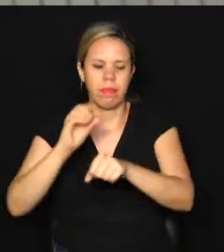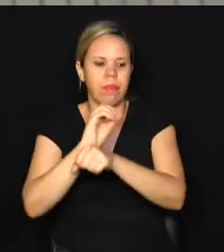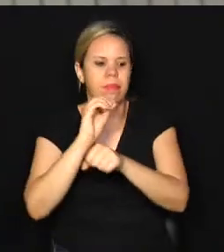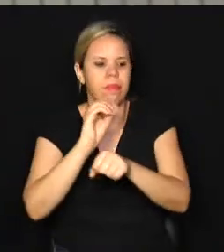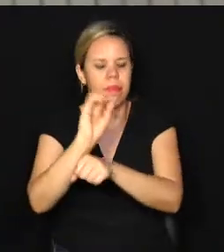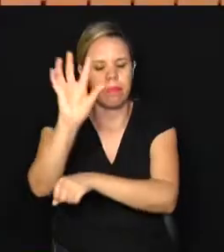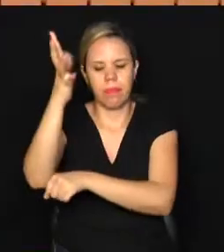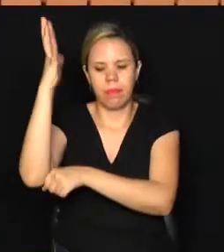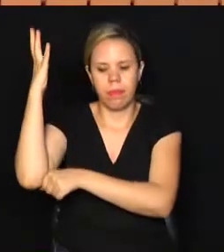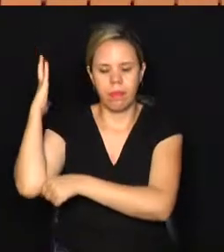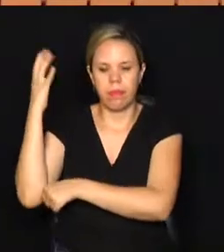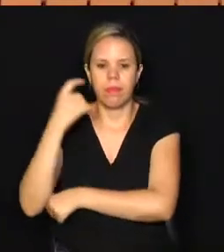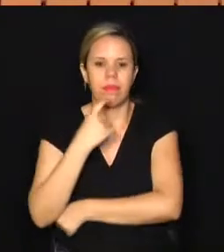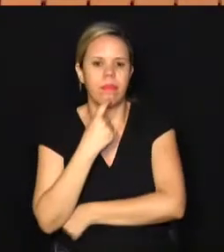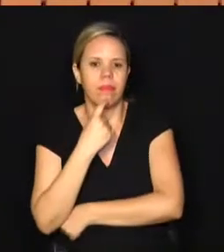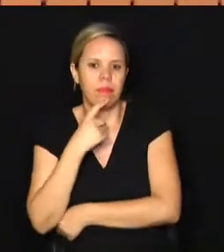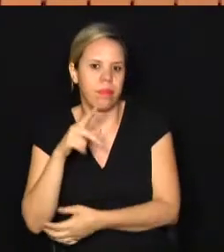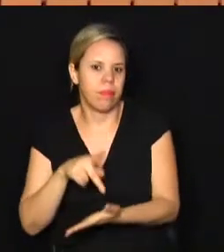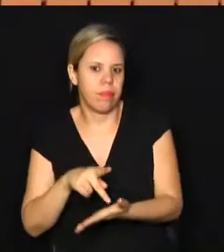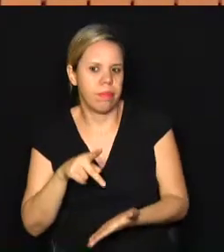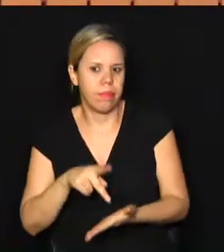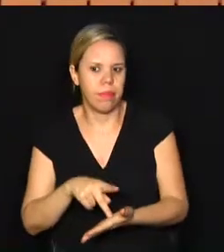e, na verdade, a gente está tendo aí